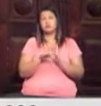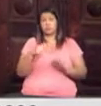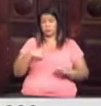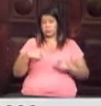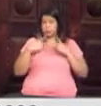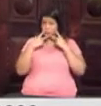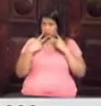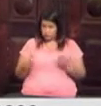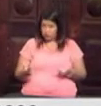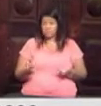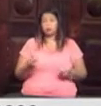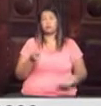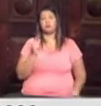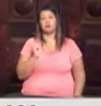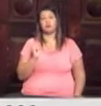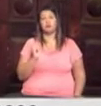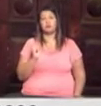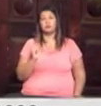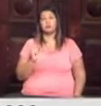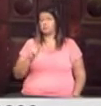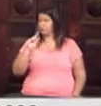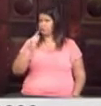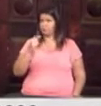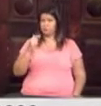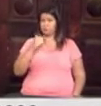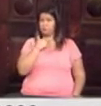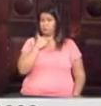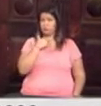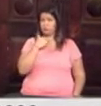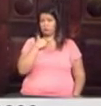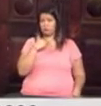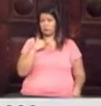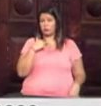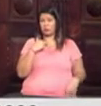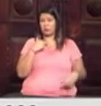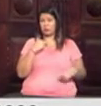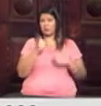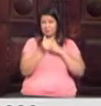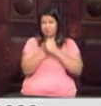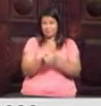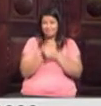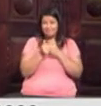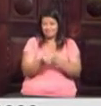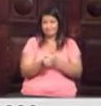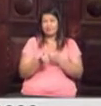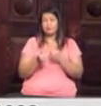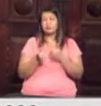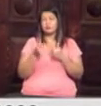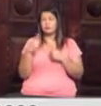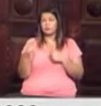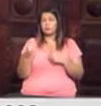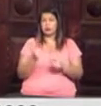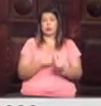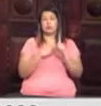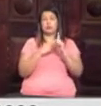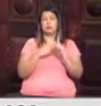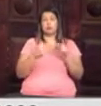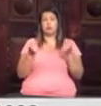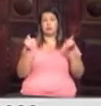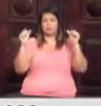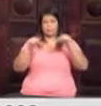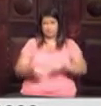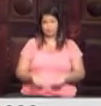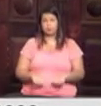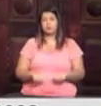digo, senhoras e senhores, é que não se pode enfrentar a crise deixando que ela seja um escudo